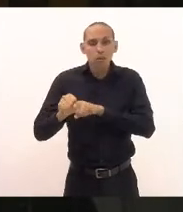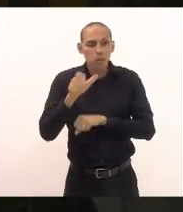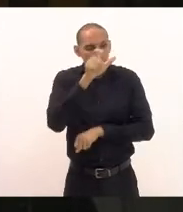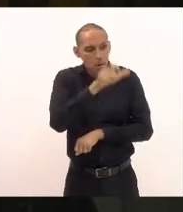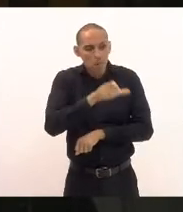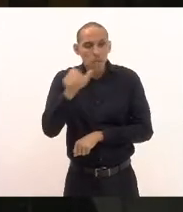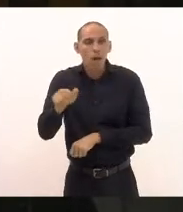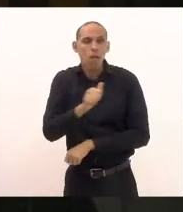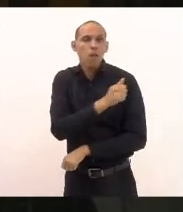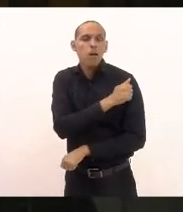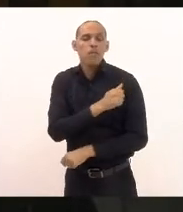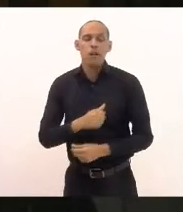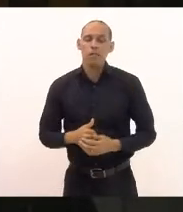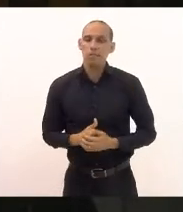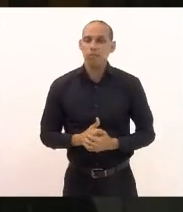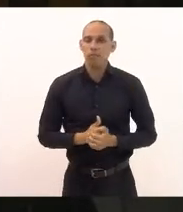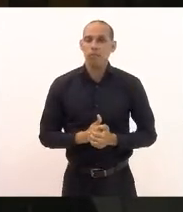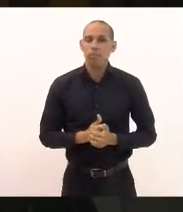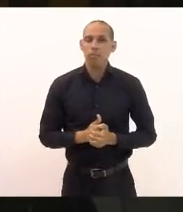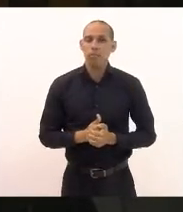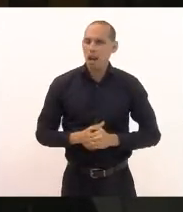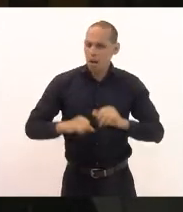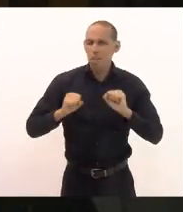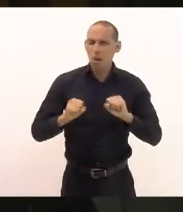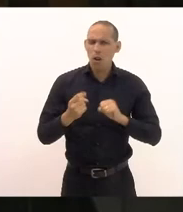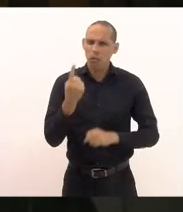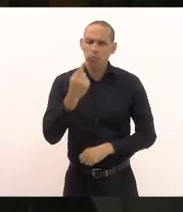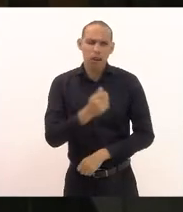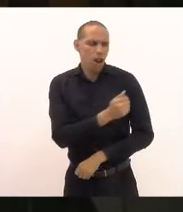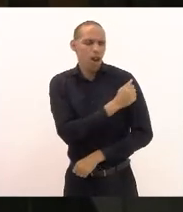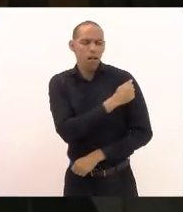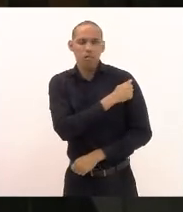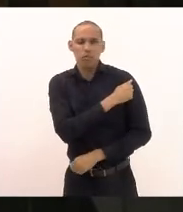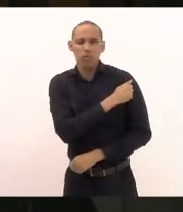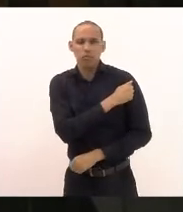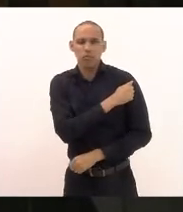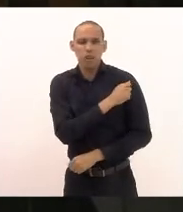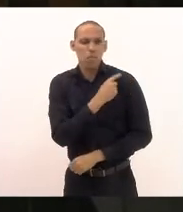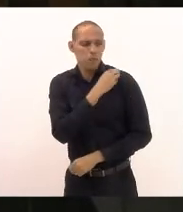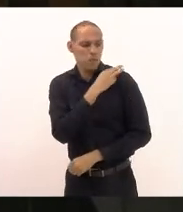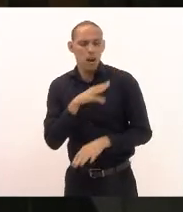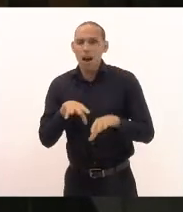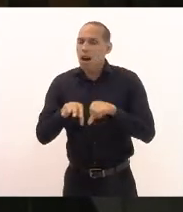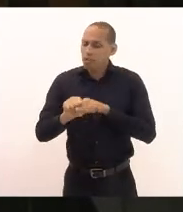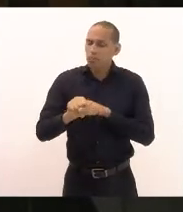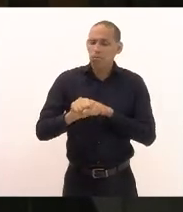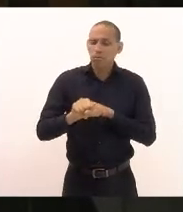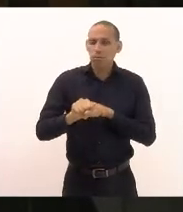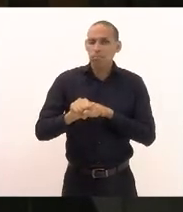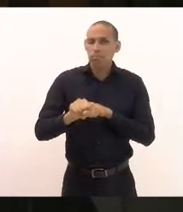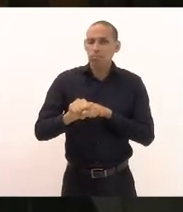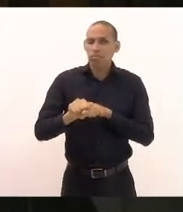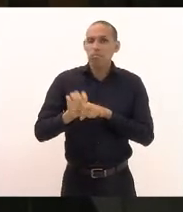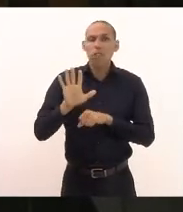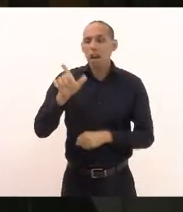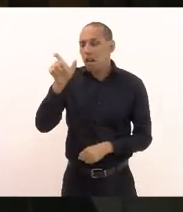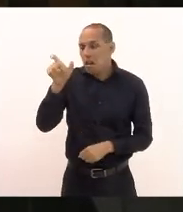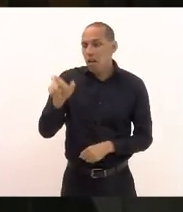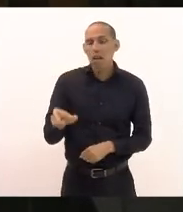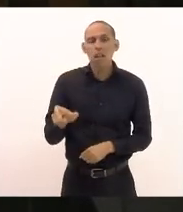estudantes. Você pode ter um estudante que conclua o ensino médio tendo